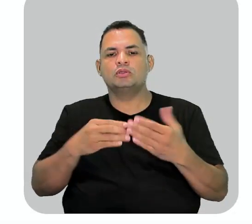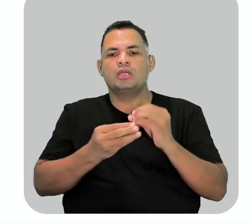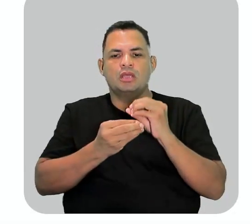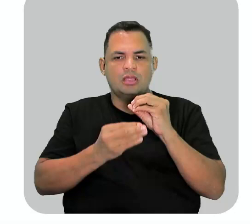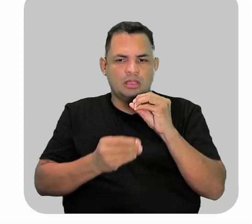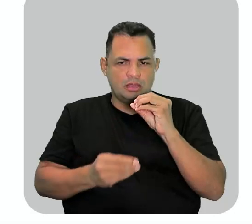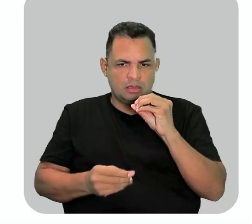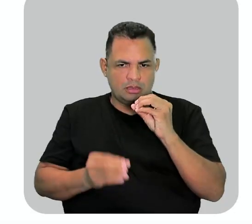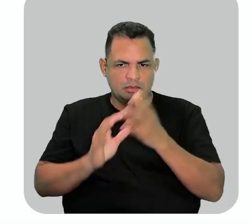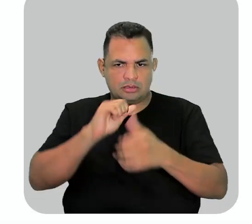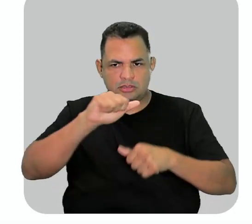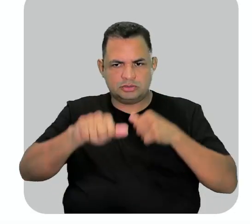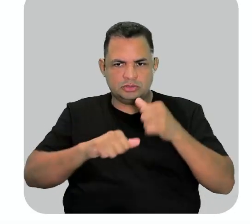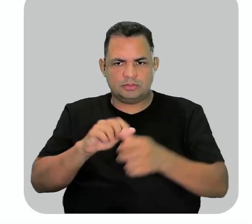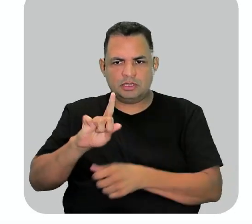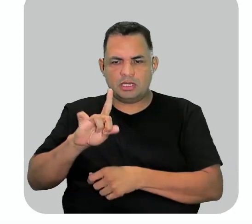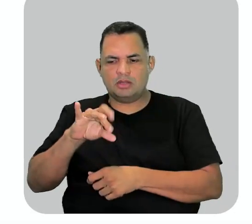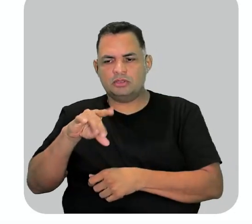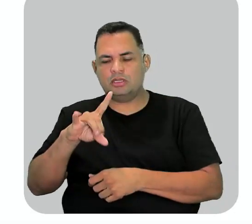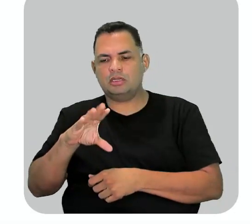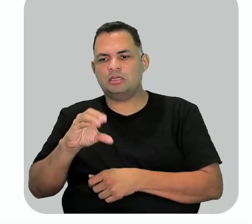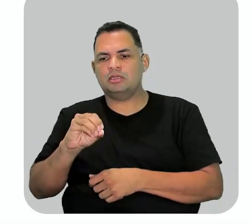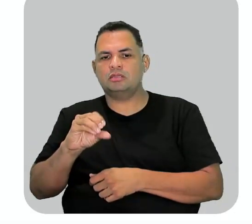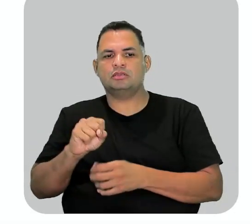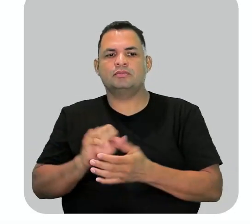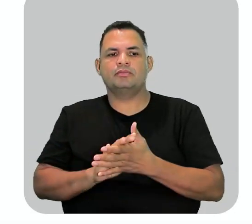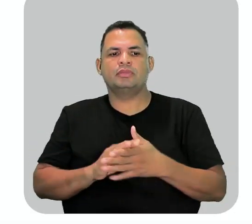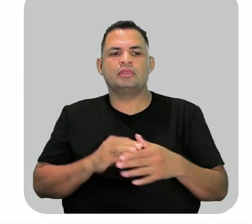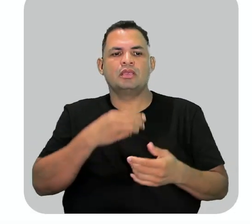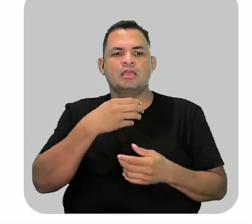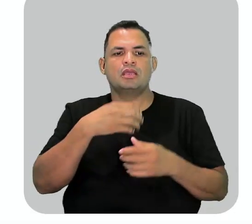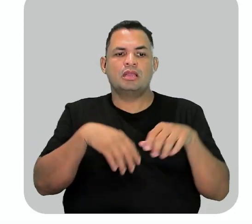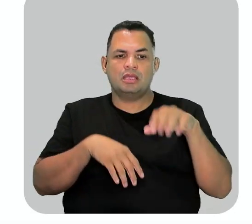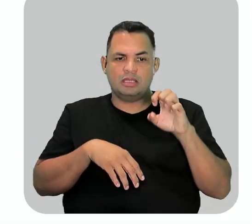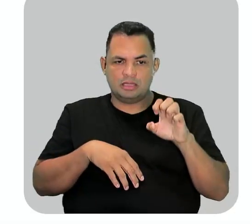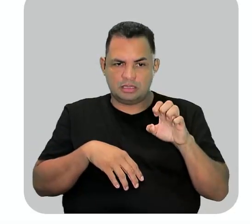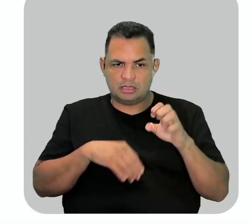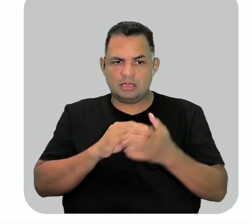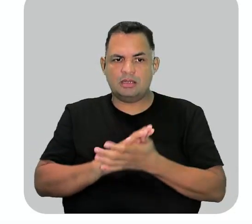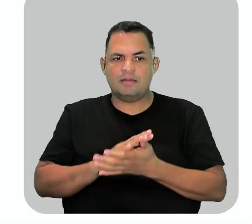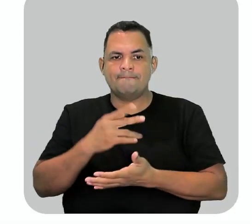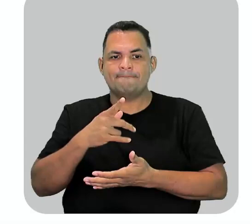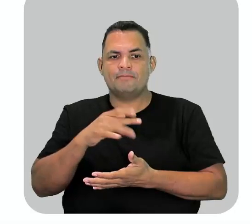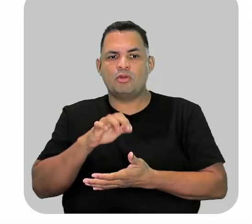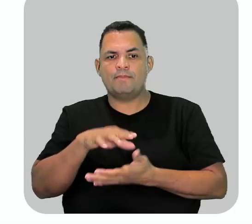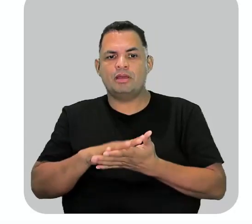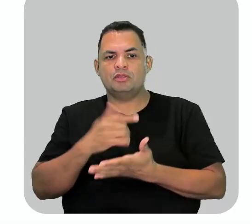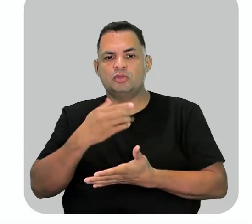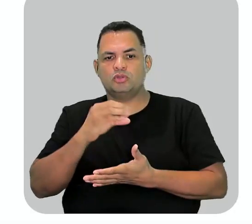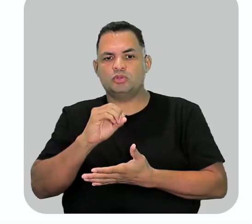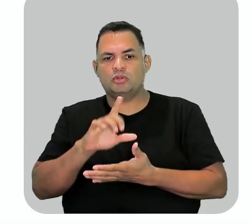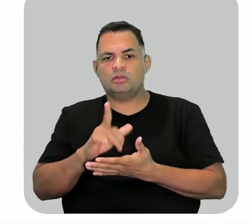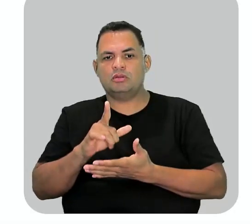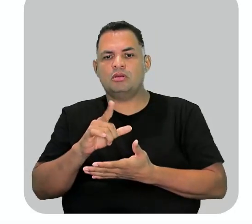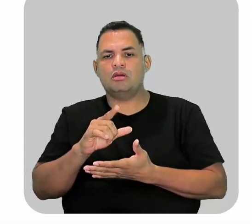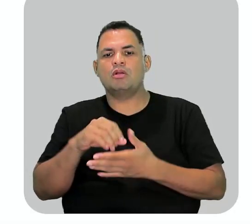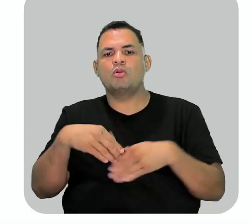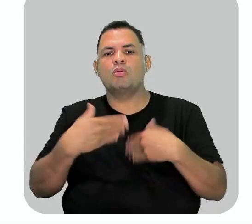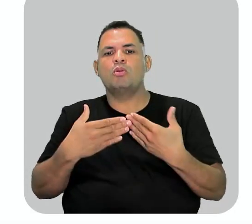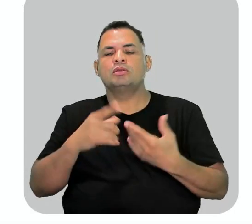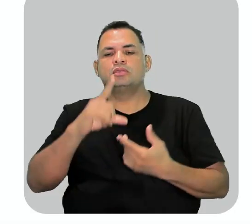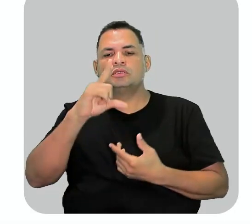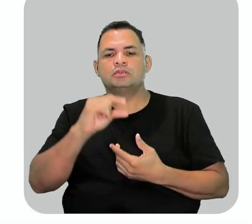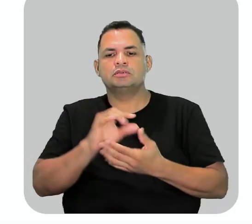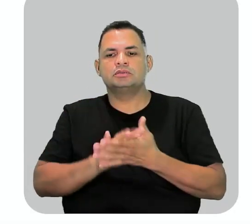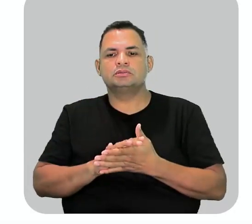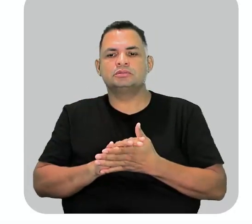fornece aldeídos. E a letra E fala que o propan 2-ol, ao sofrer redução, fornece a propanona.